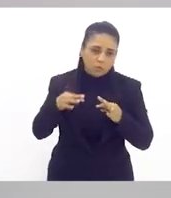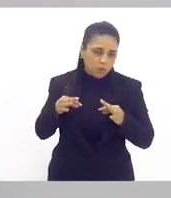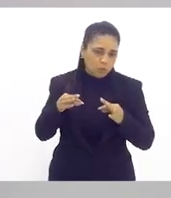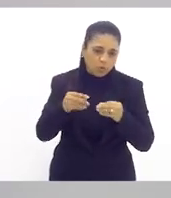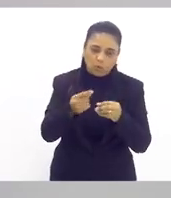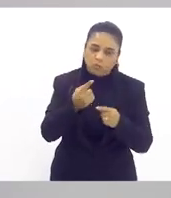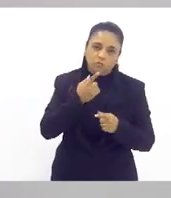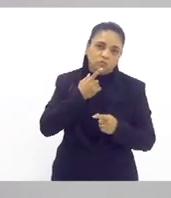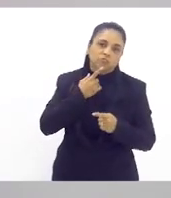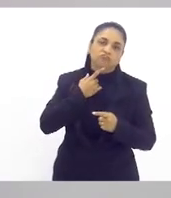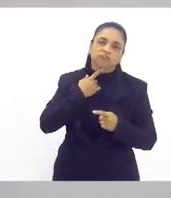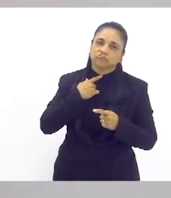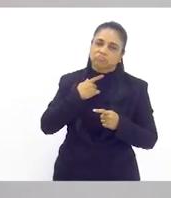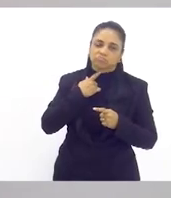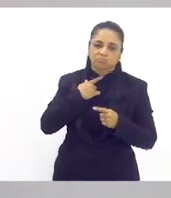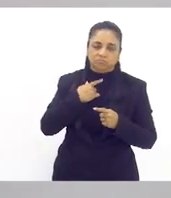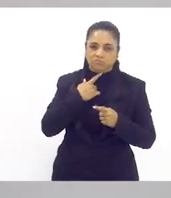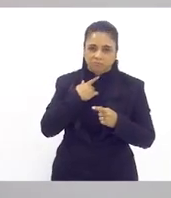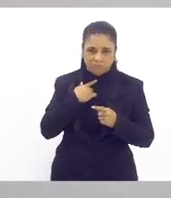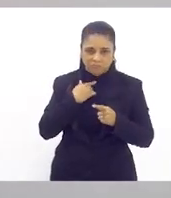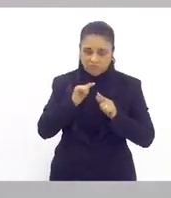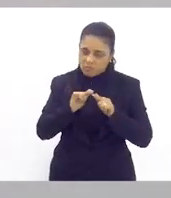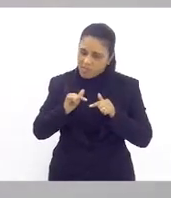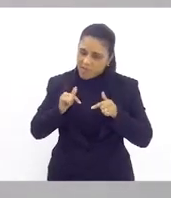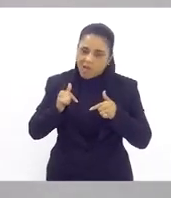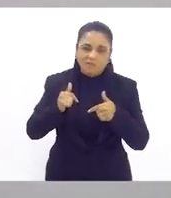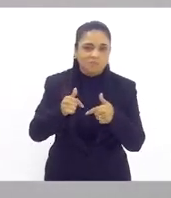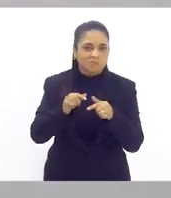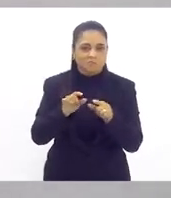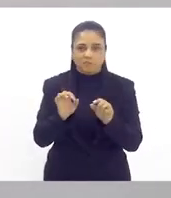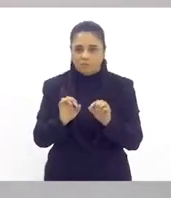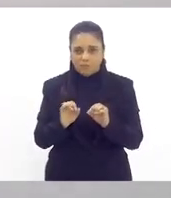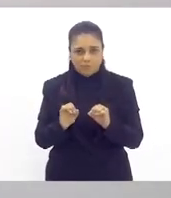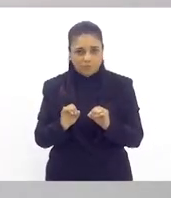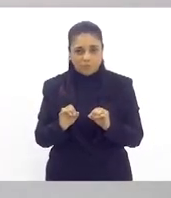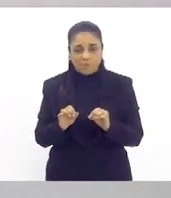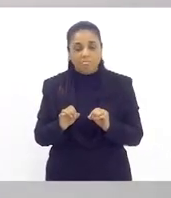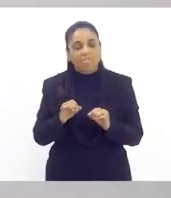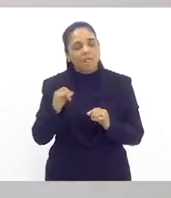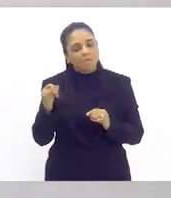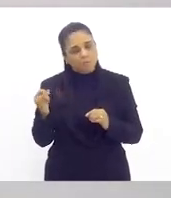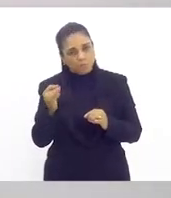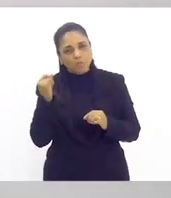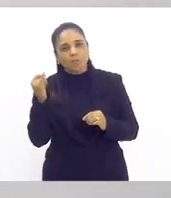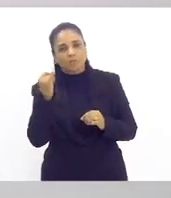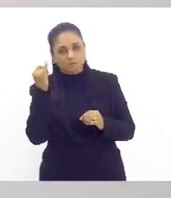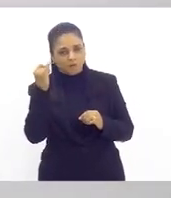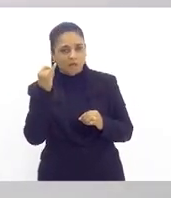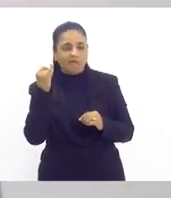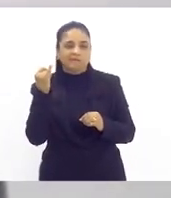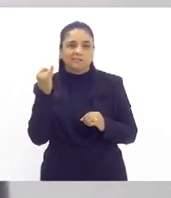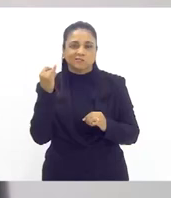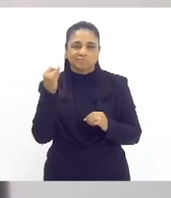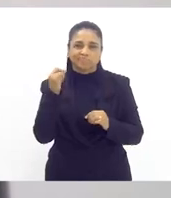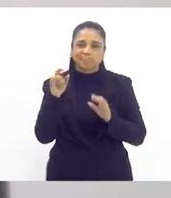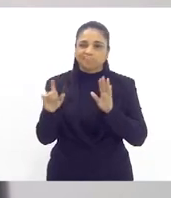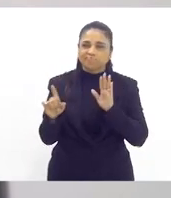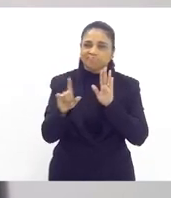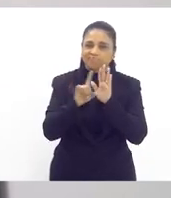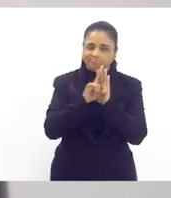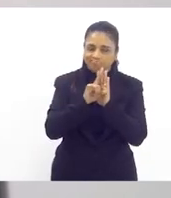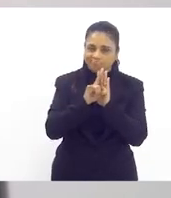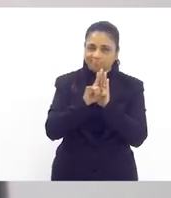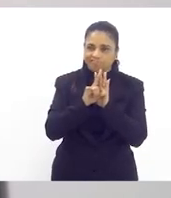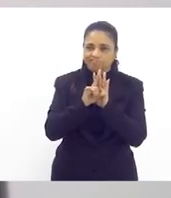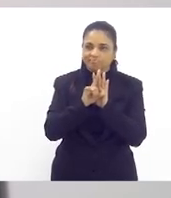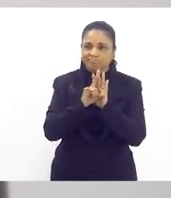nossos desejos e fomentar todas as ações então é muito importante que assim como a lei que é a